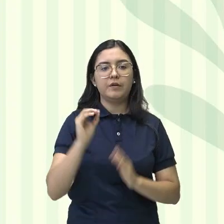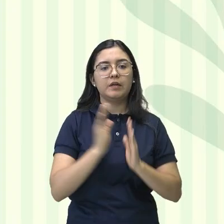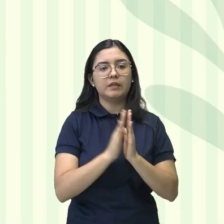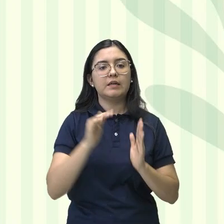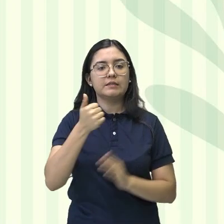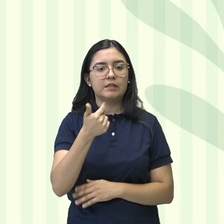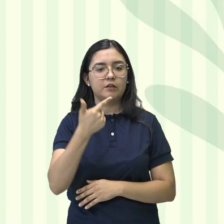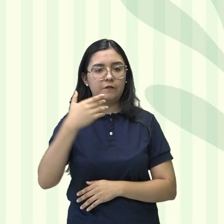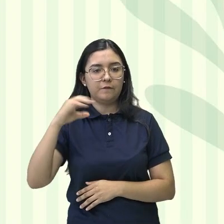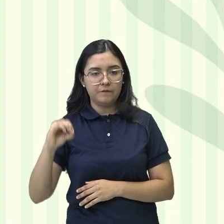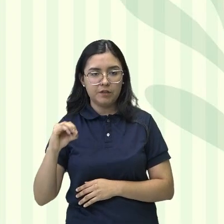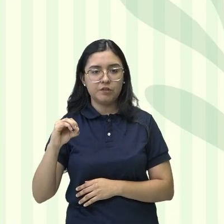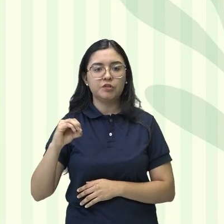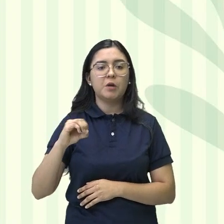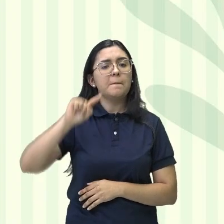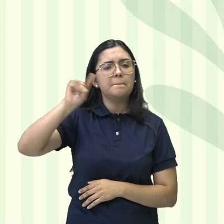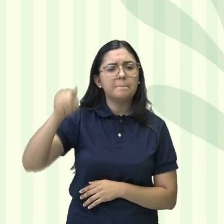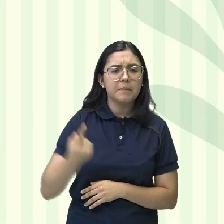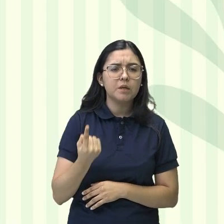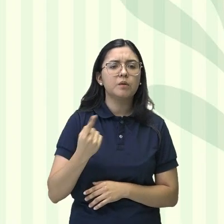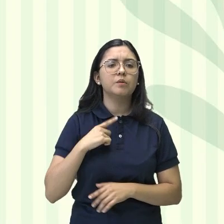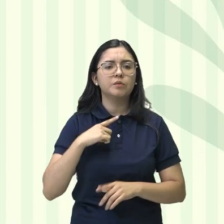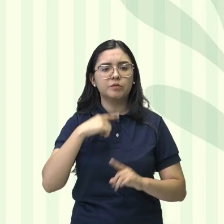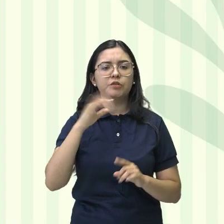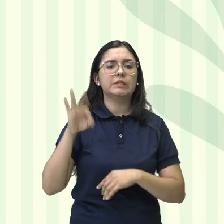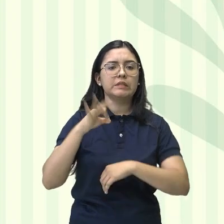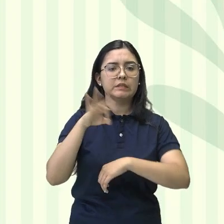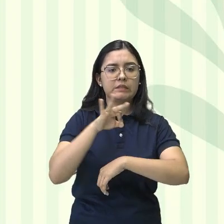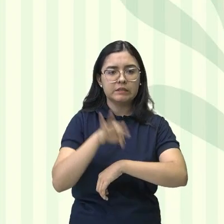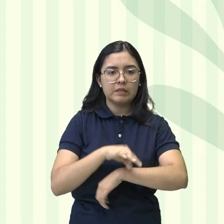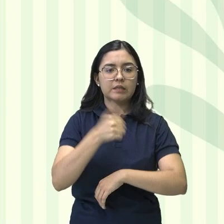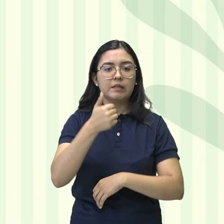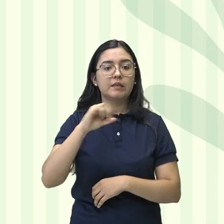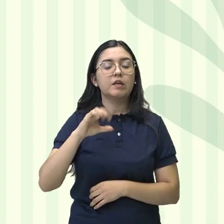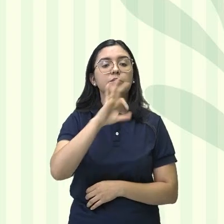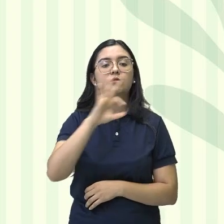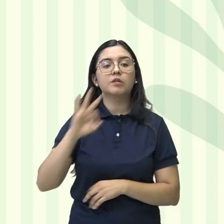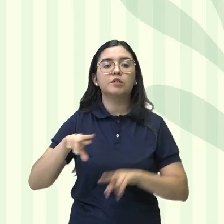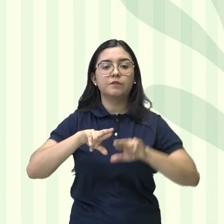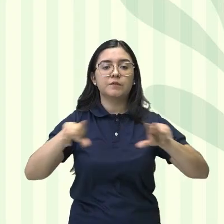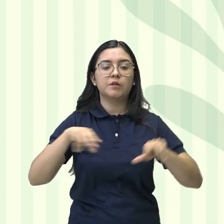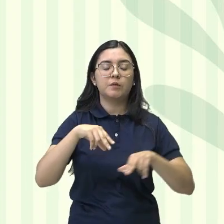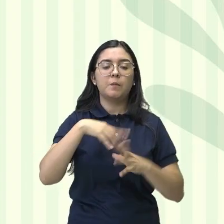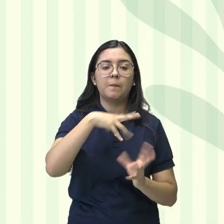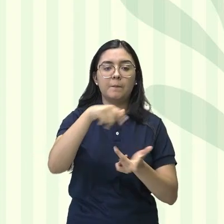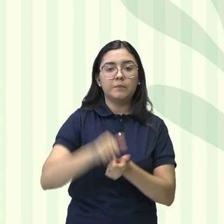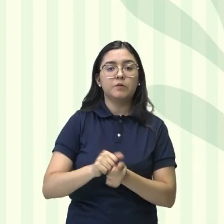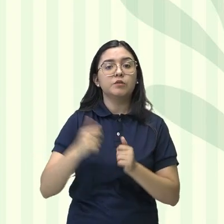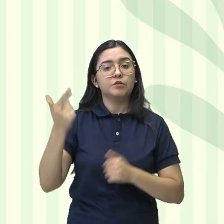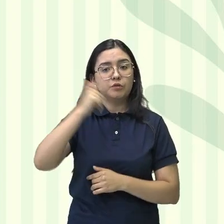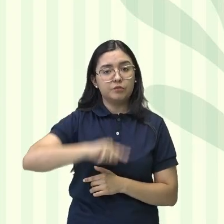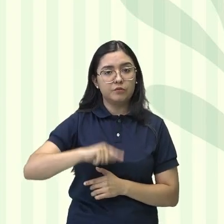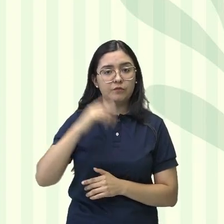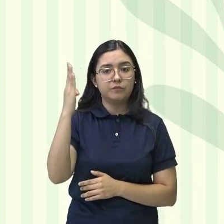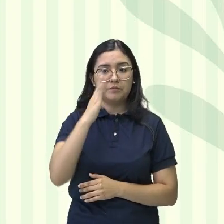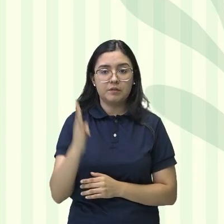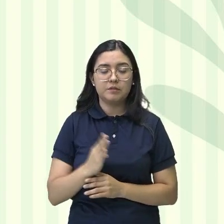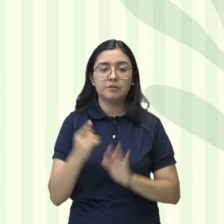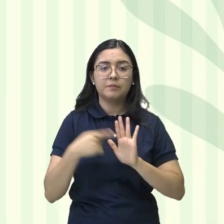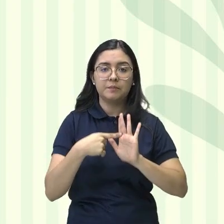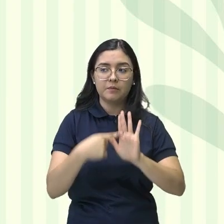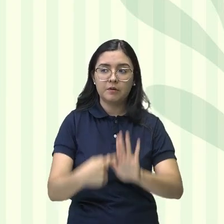mil espécies de insetos, 10% da diversidade mundial. Mais uma vez, o nosso país ele apresenta